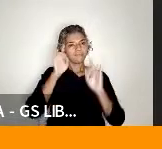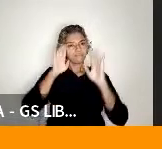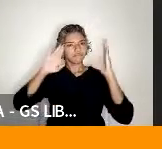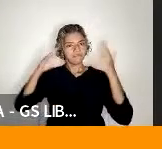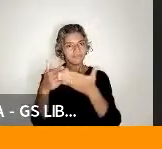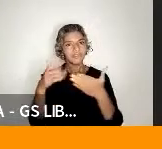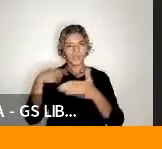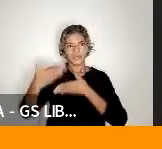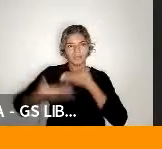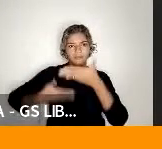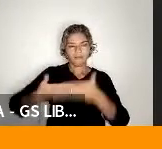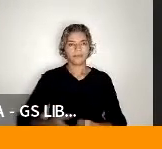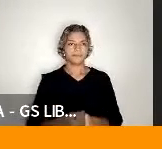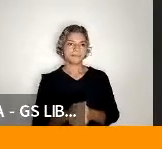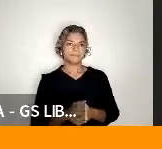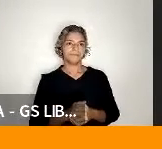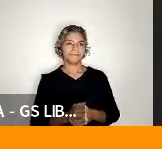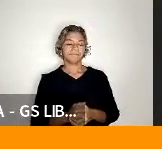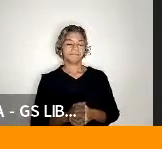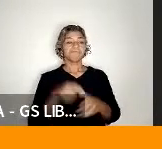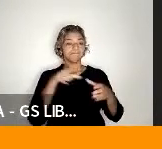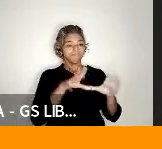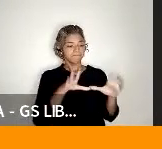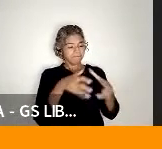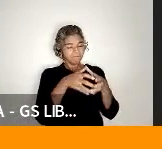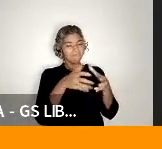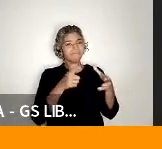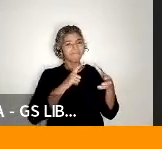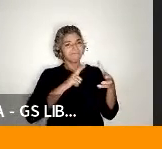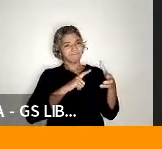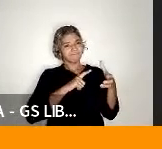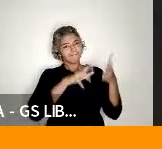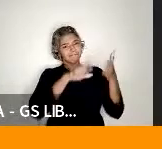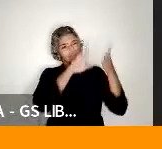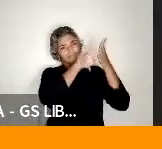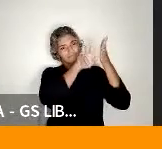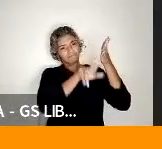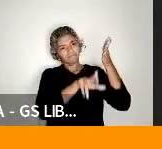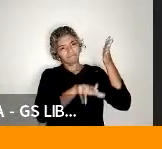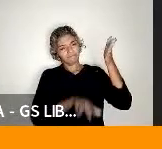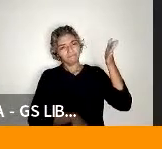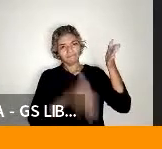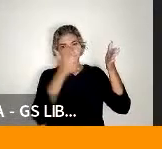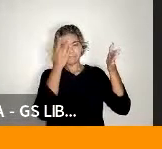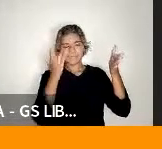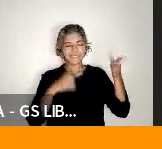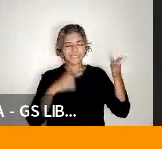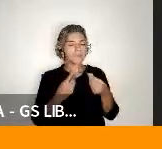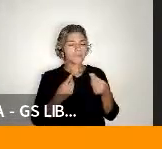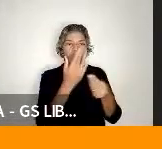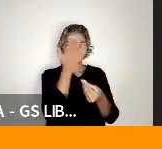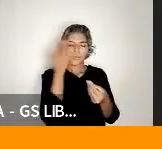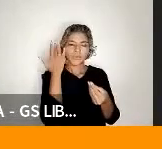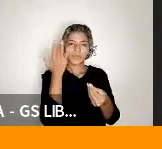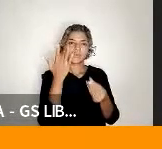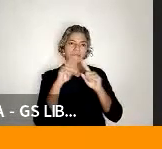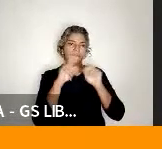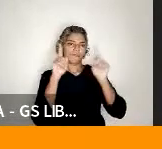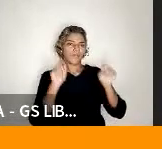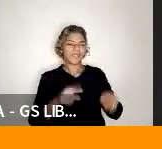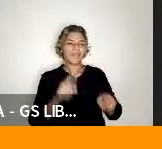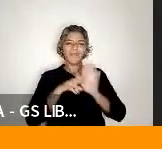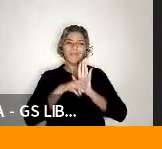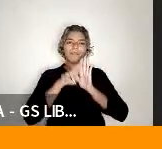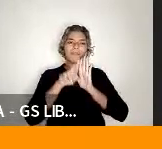trajetória. E esse coletivo, assim, né, ele é um corpo vivo, pulsante, né, formado por representantes de diferentes unidades e